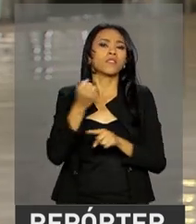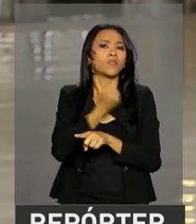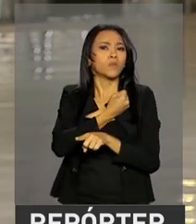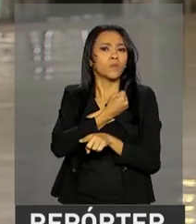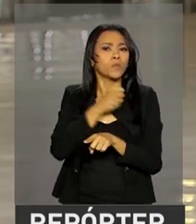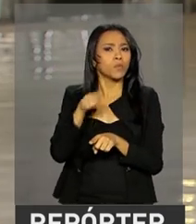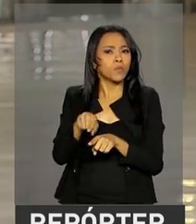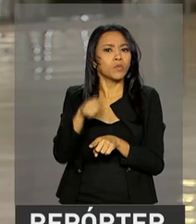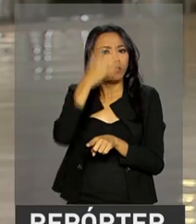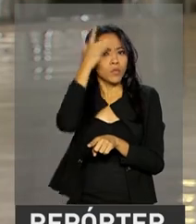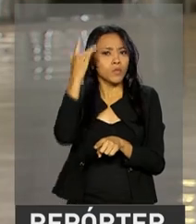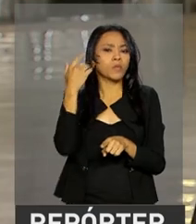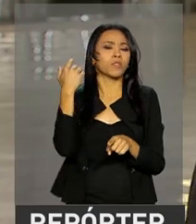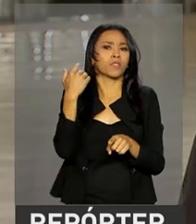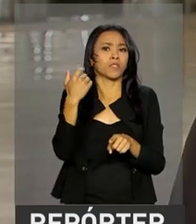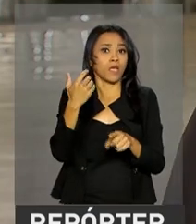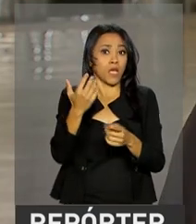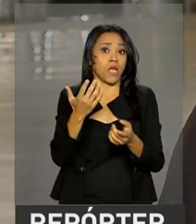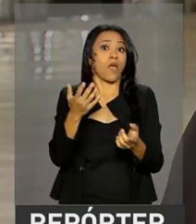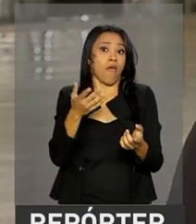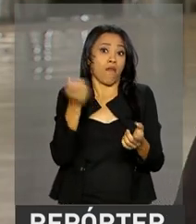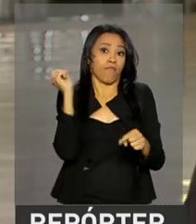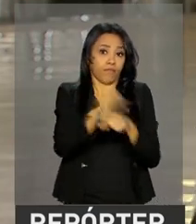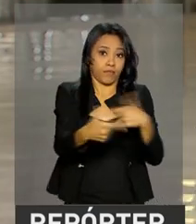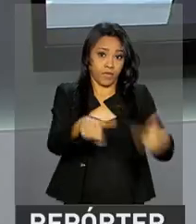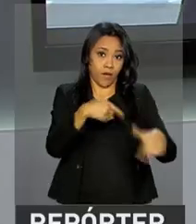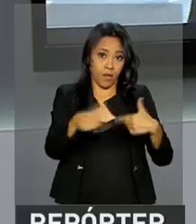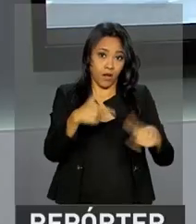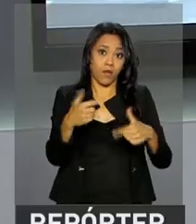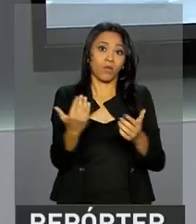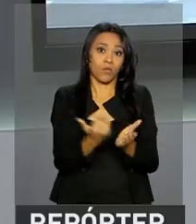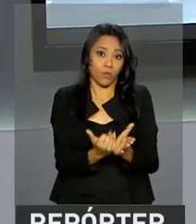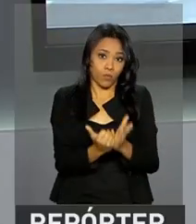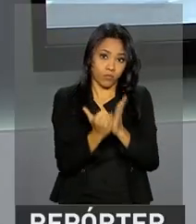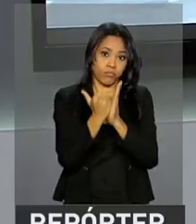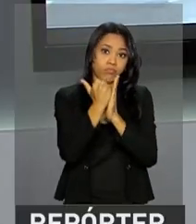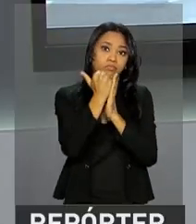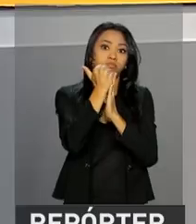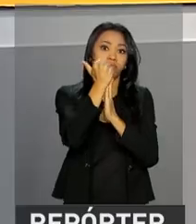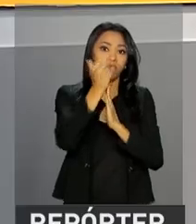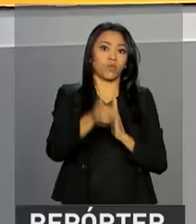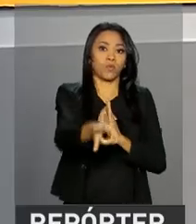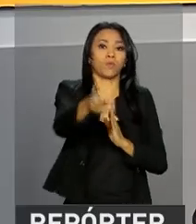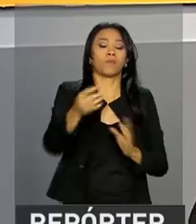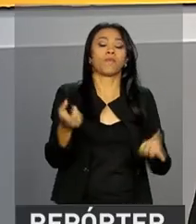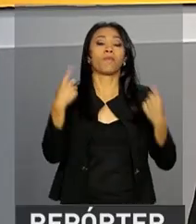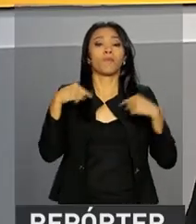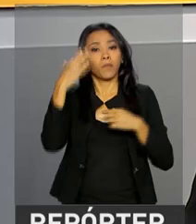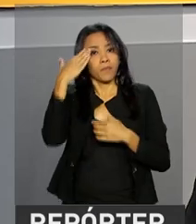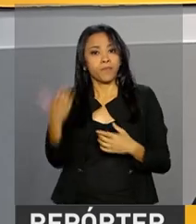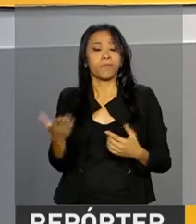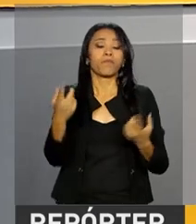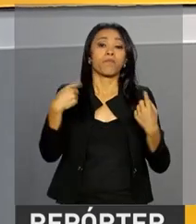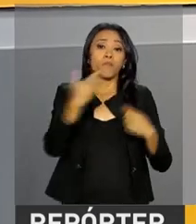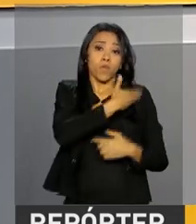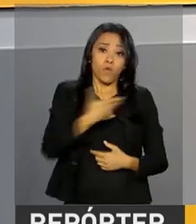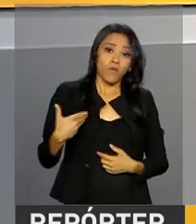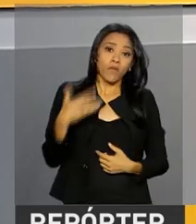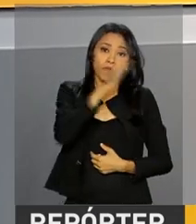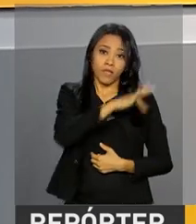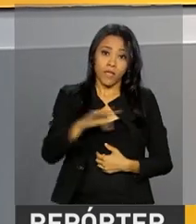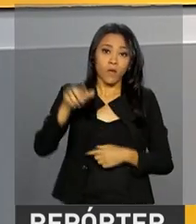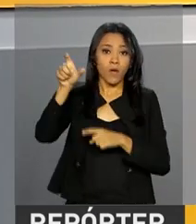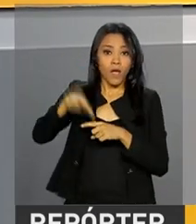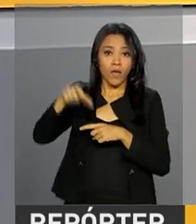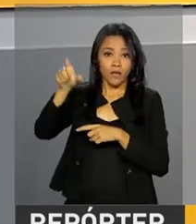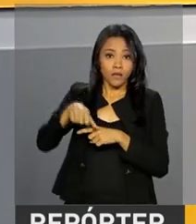de empregados continua subindo. Carla. Obrigada, Mara, pelas suas informações. Bem, o governo federal anunciou que o Cartão Reforma